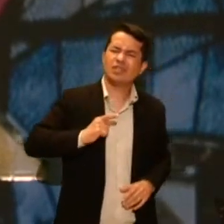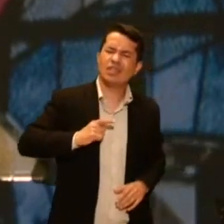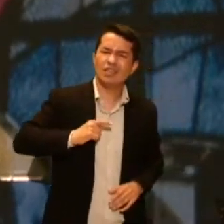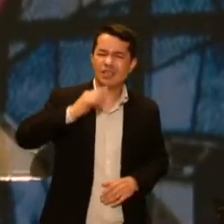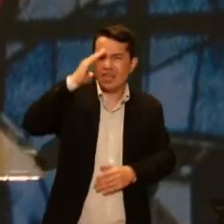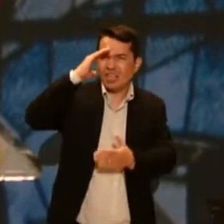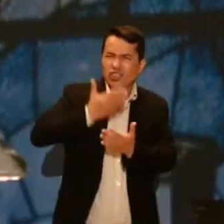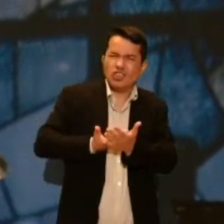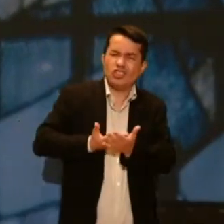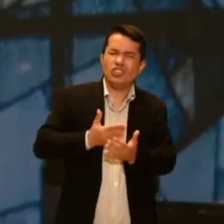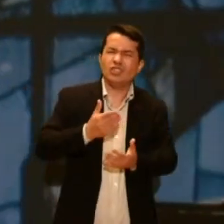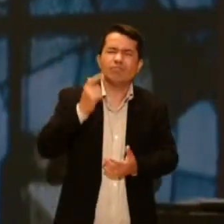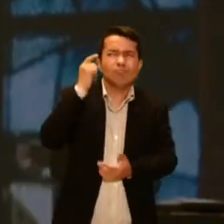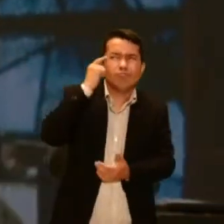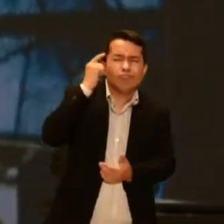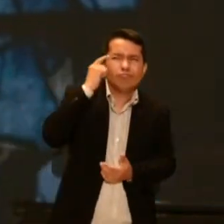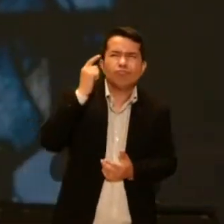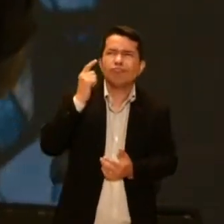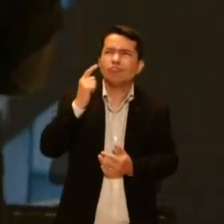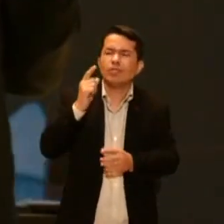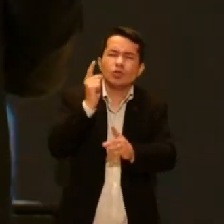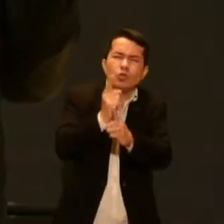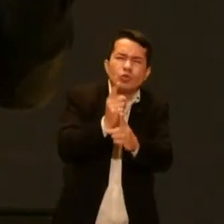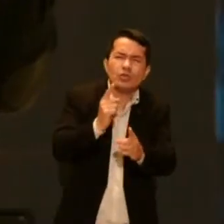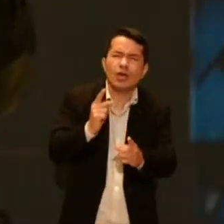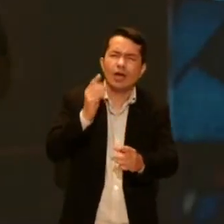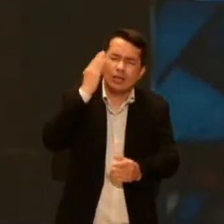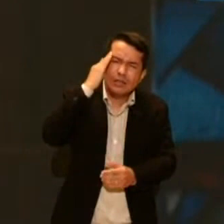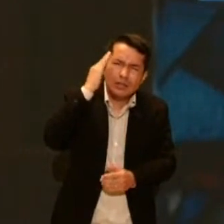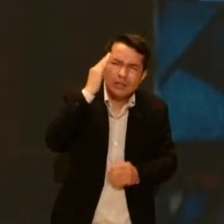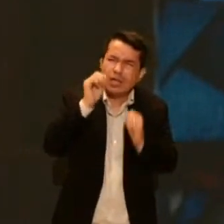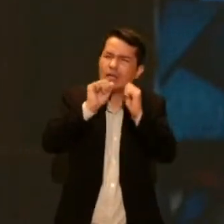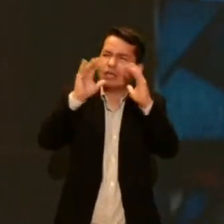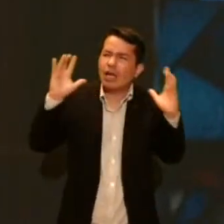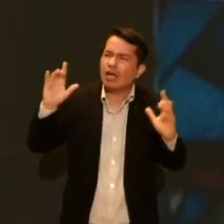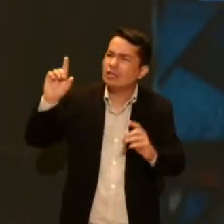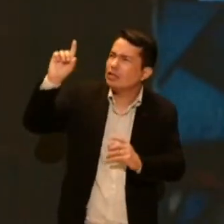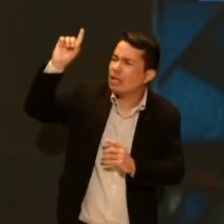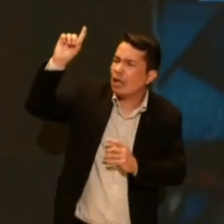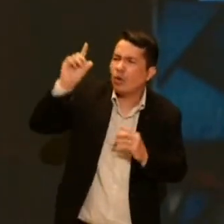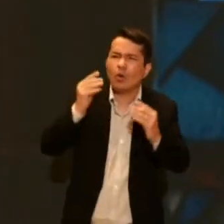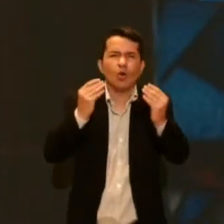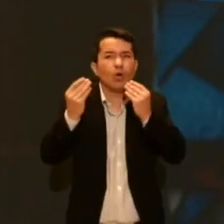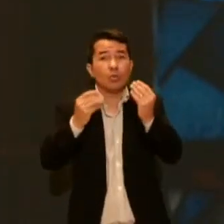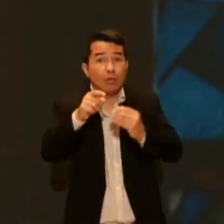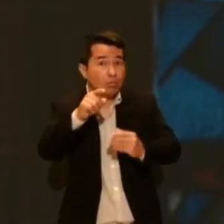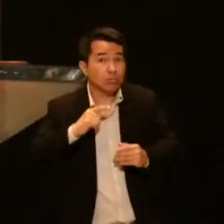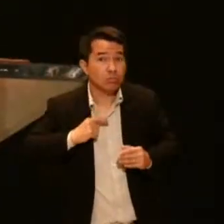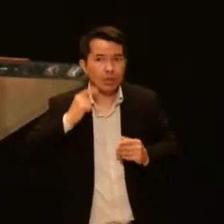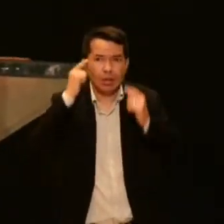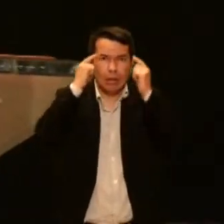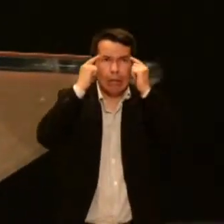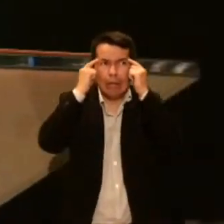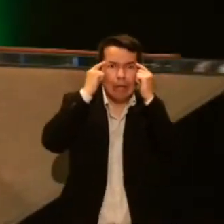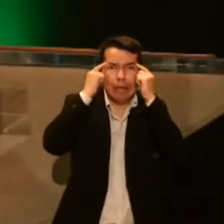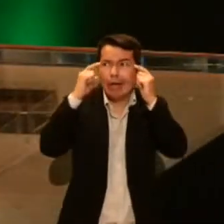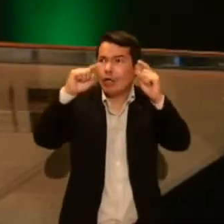seu desejo de encontrar, de entender os processos de Deus, vão surgir dúvidas na sua vida.